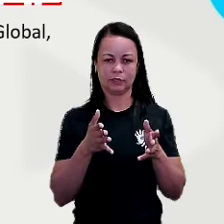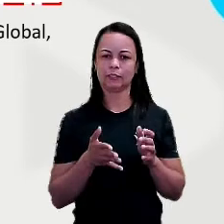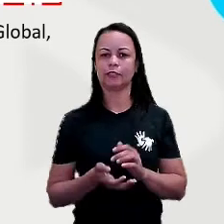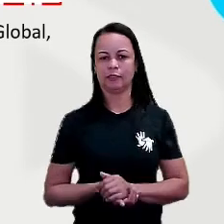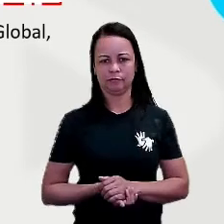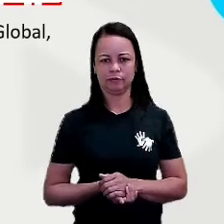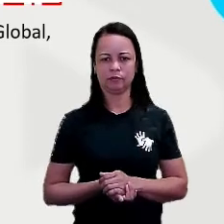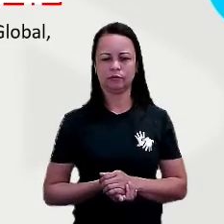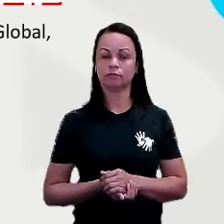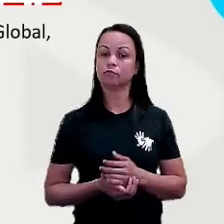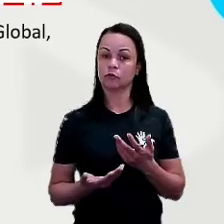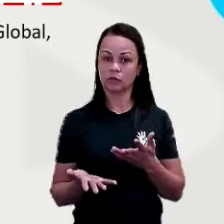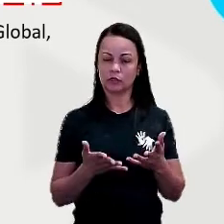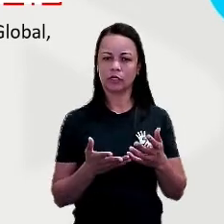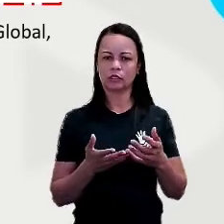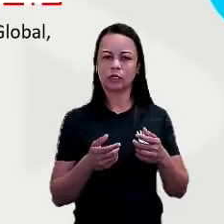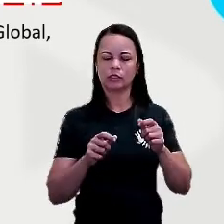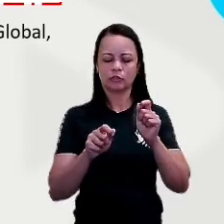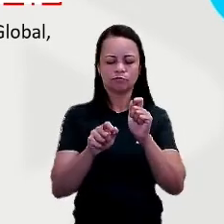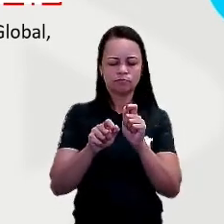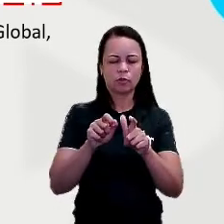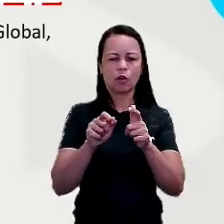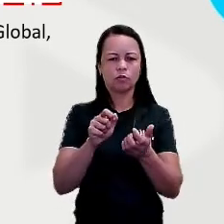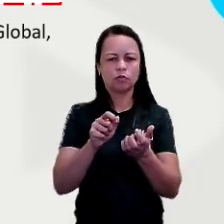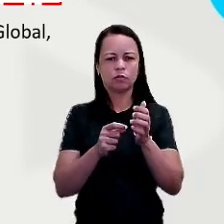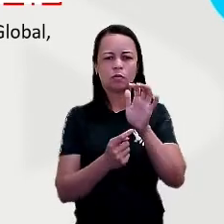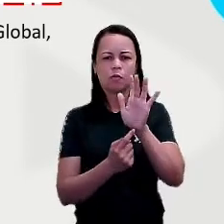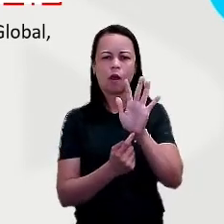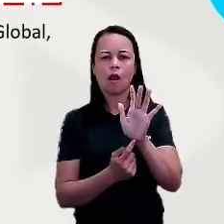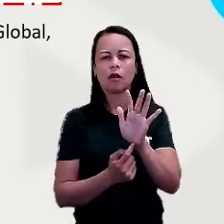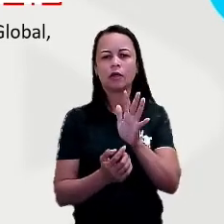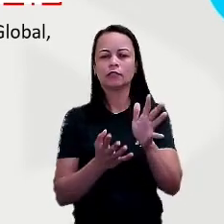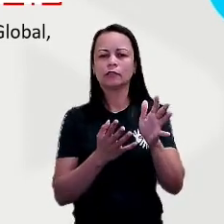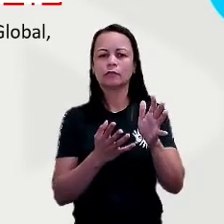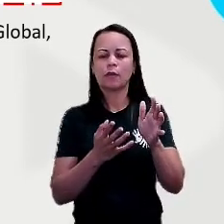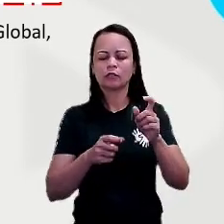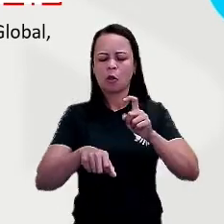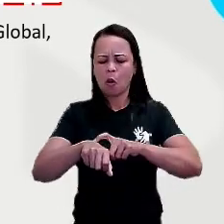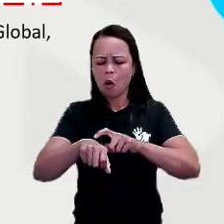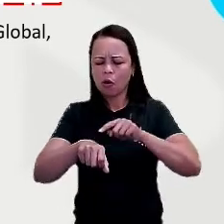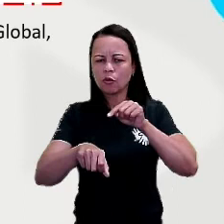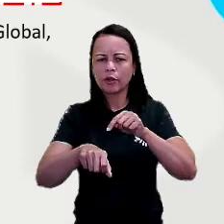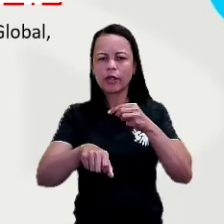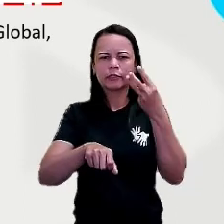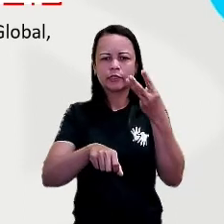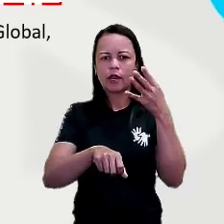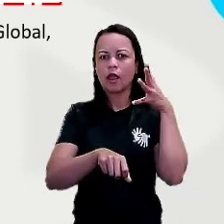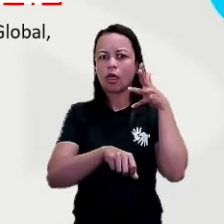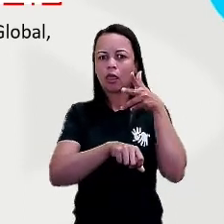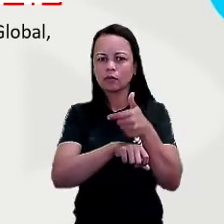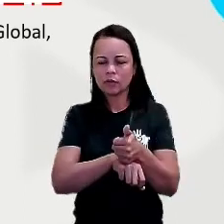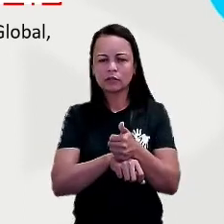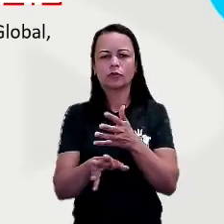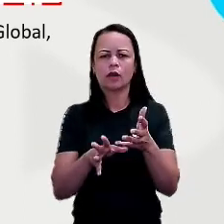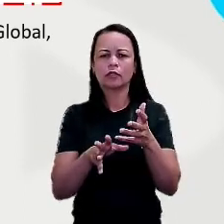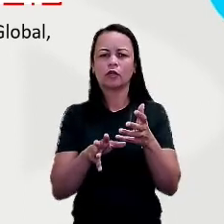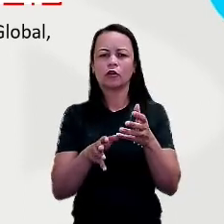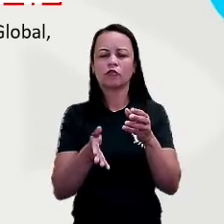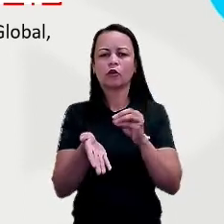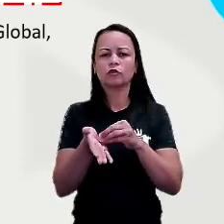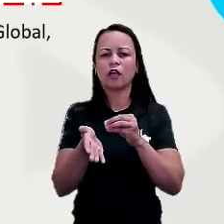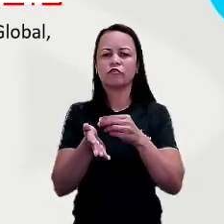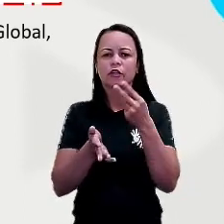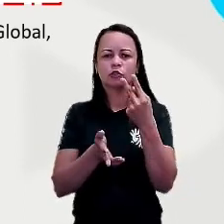Com precaução, acendi um fósforo. Passava das 3. Restava-me, portanto, menos de 2